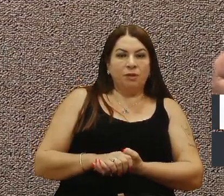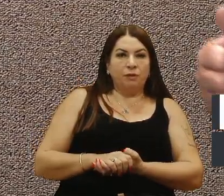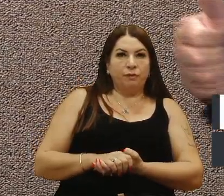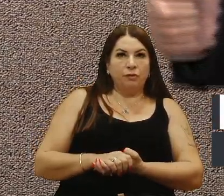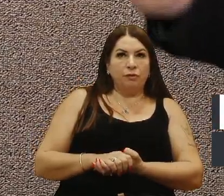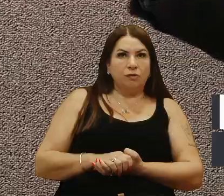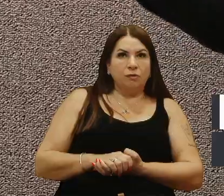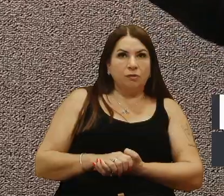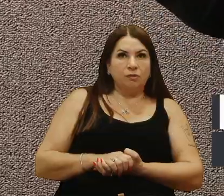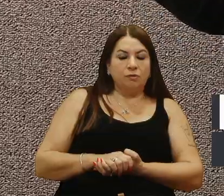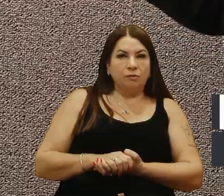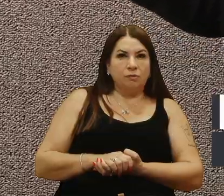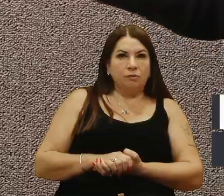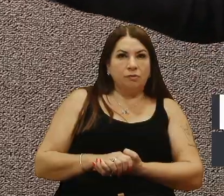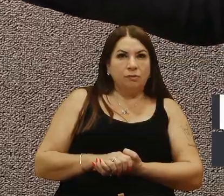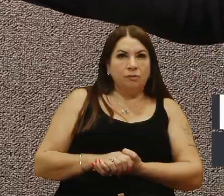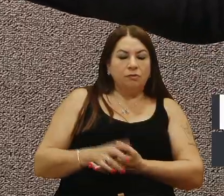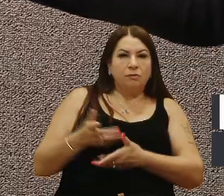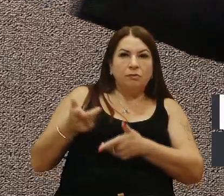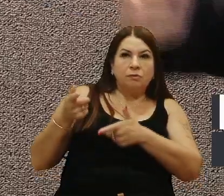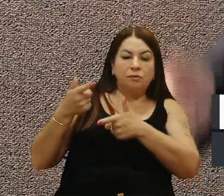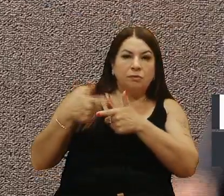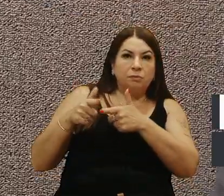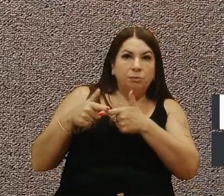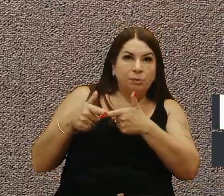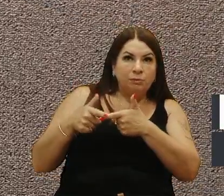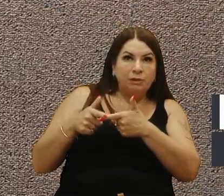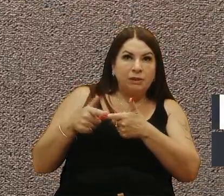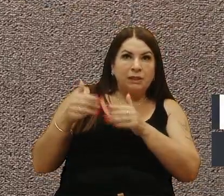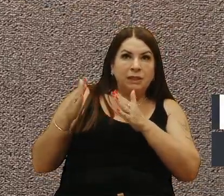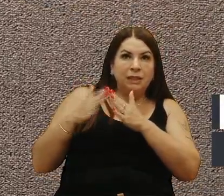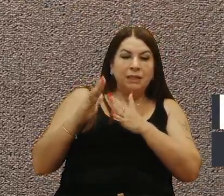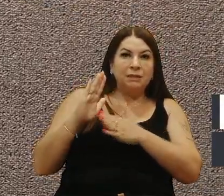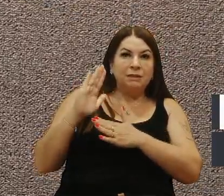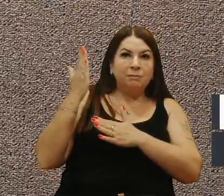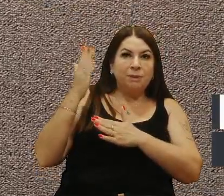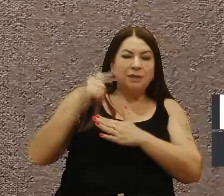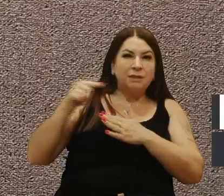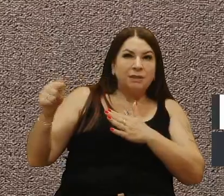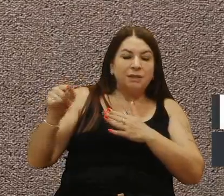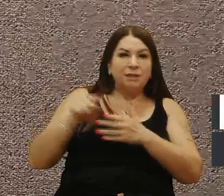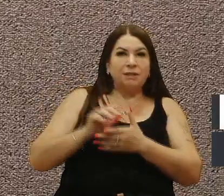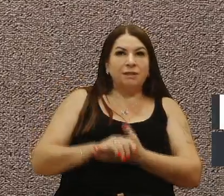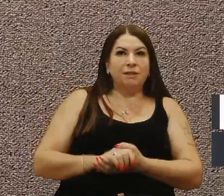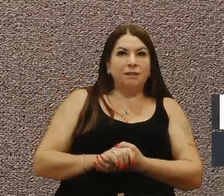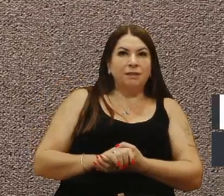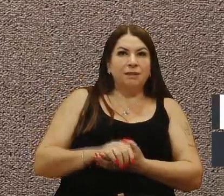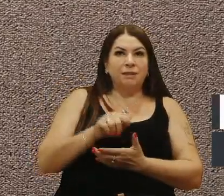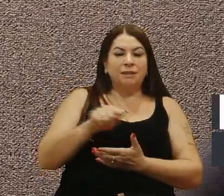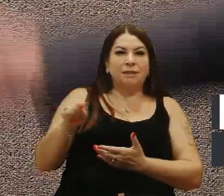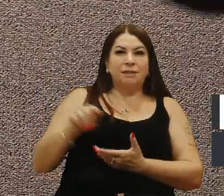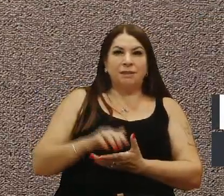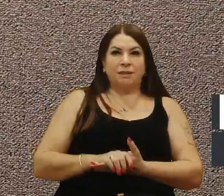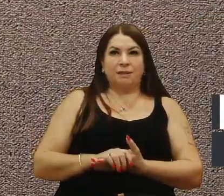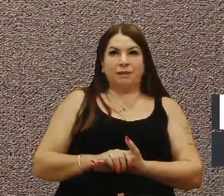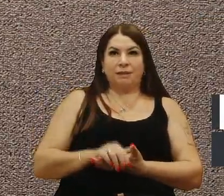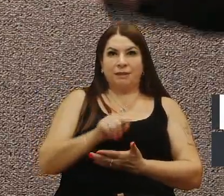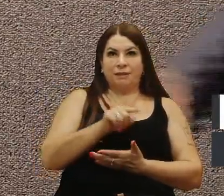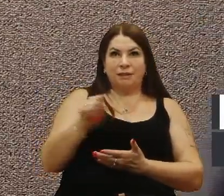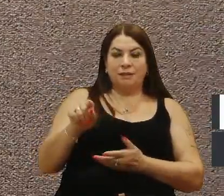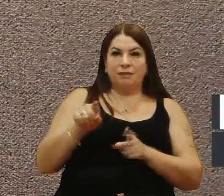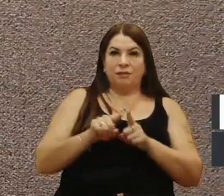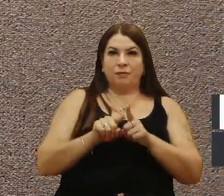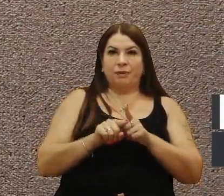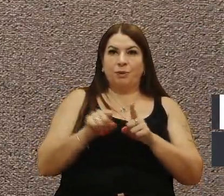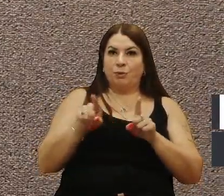Então nós temos o problema de casas de madeiras, uma encostada na outra. Nós temos a questão elétrica, que inclusive